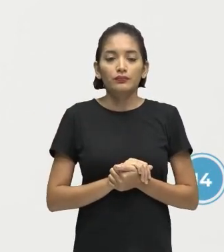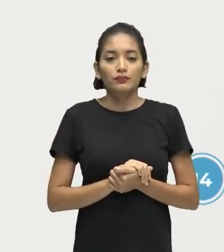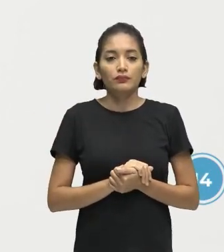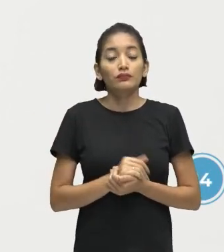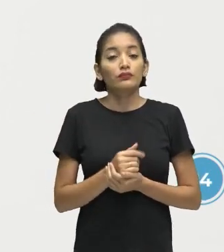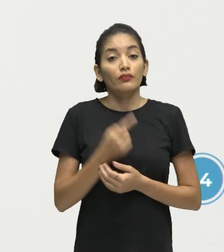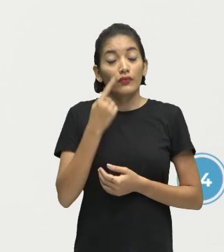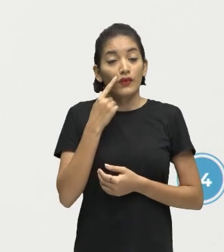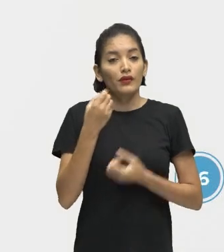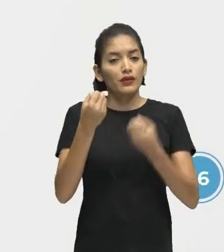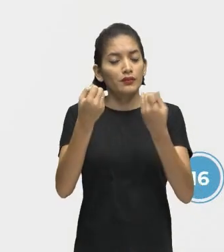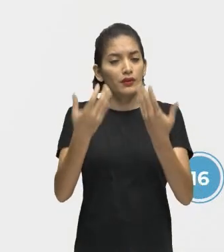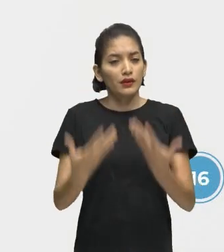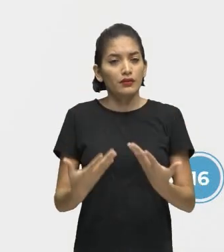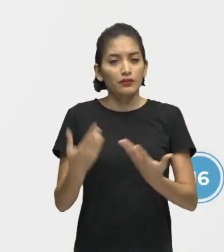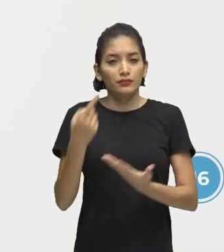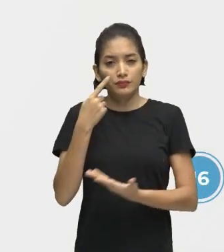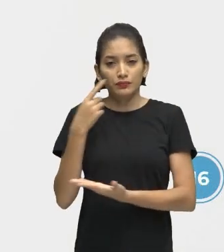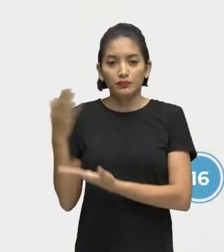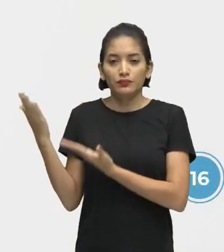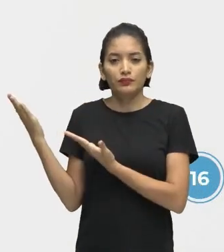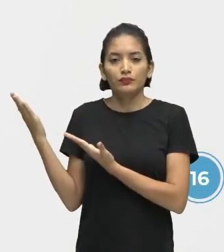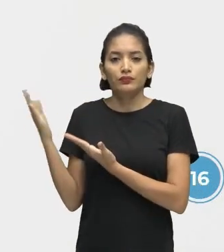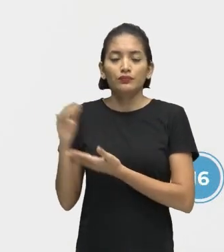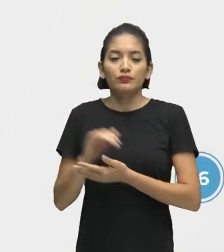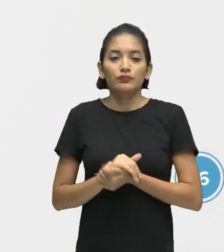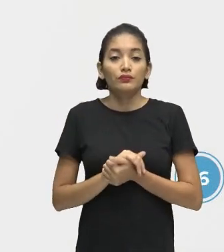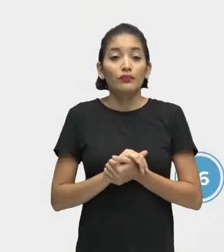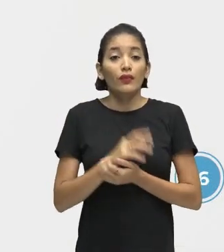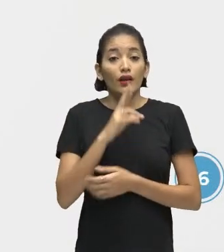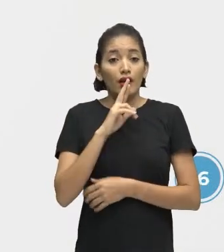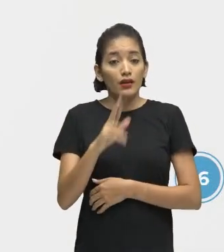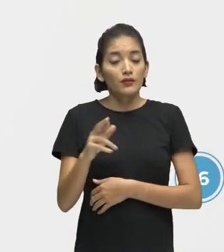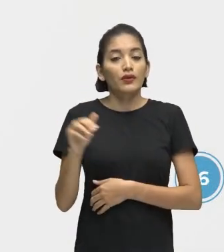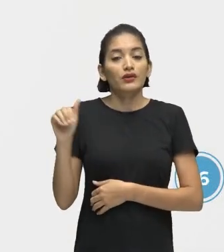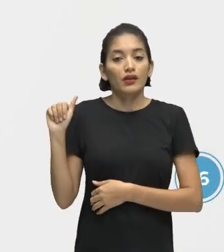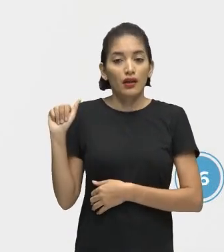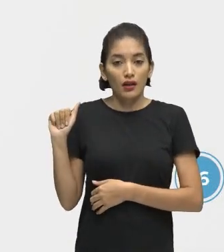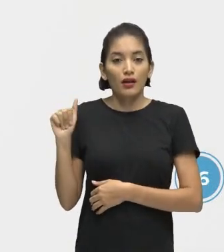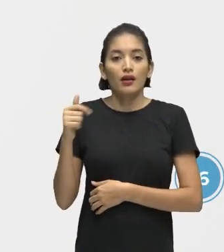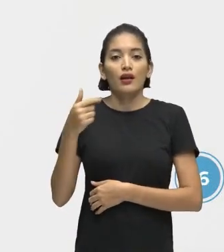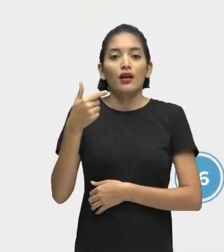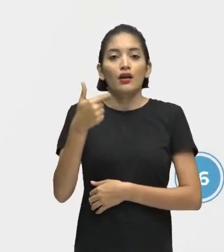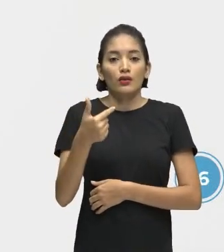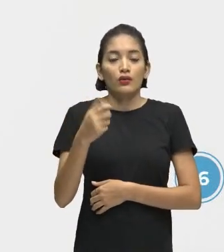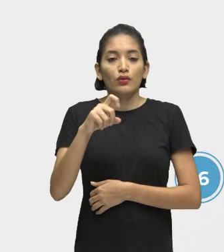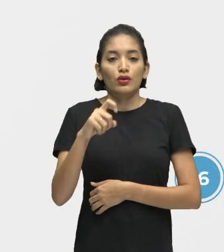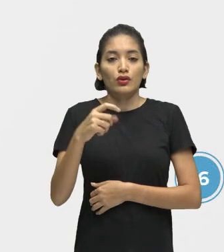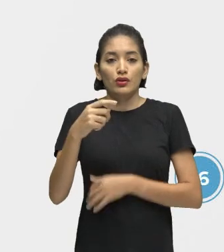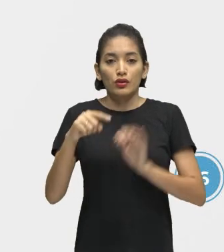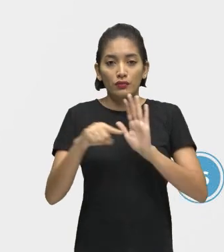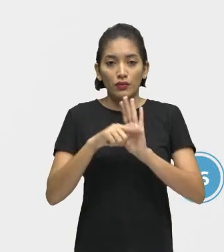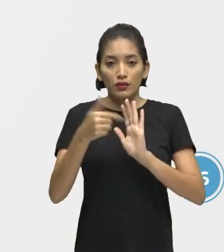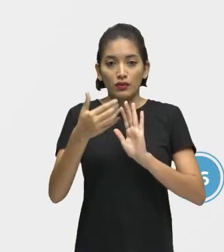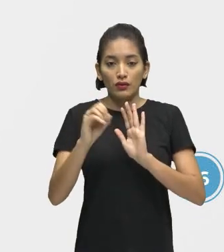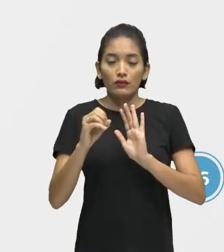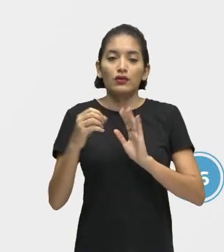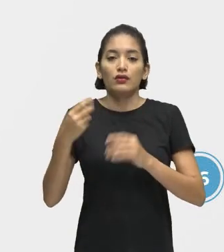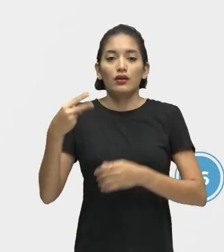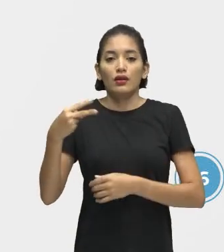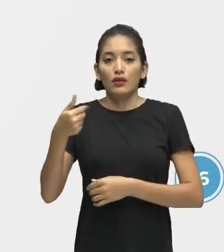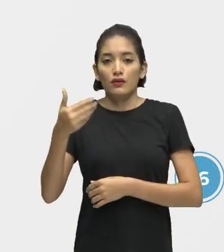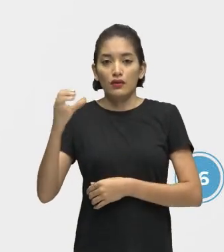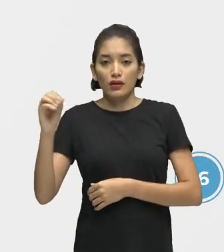Vamos ver o comentário dessa questão. Temos aí, ó, resposta, letra A, 2x menos 20 igual a 100.